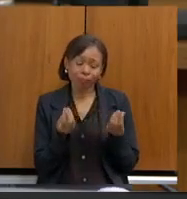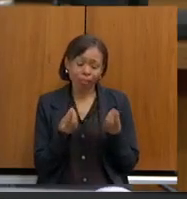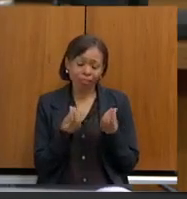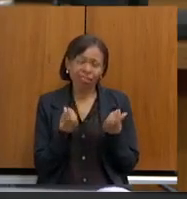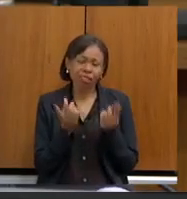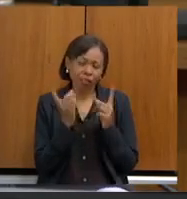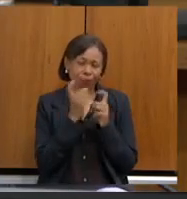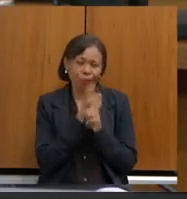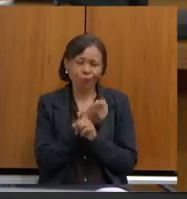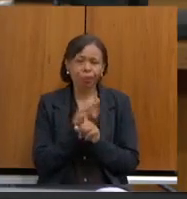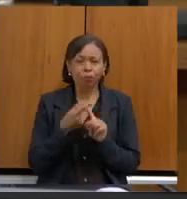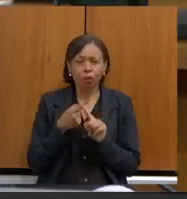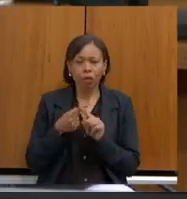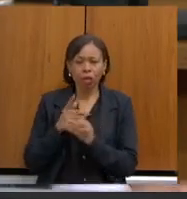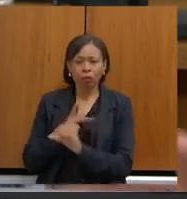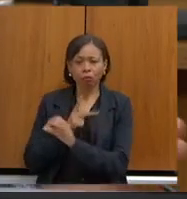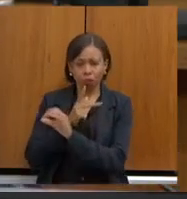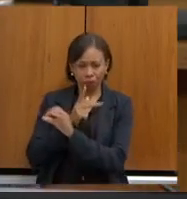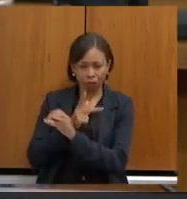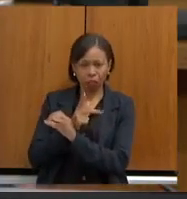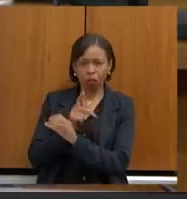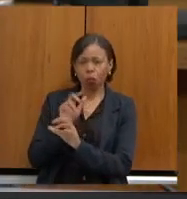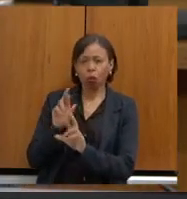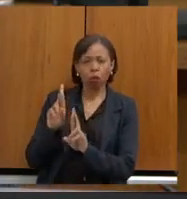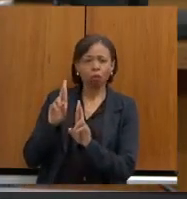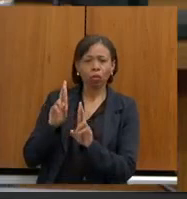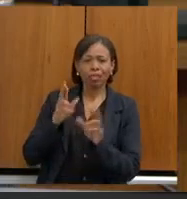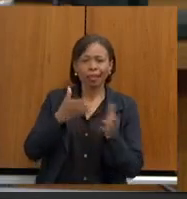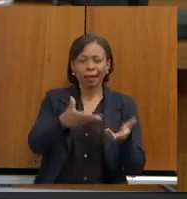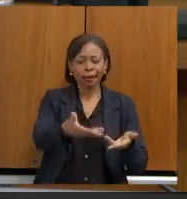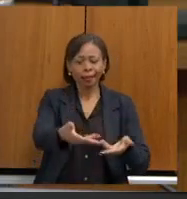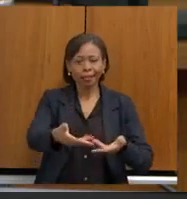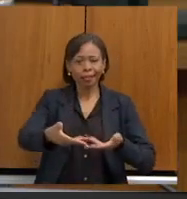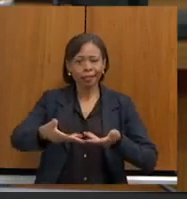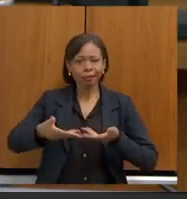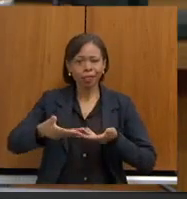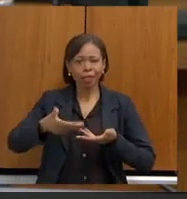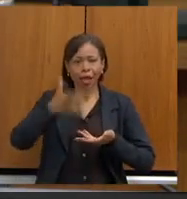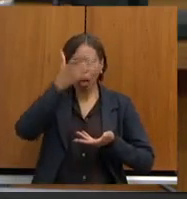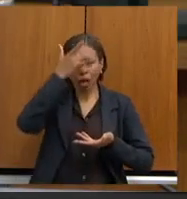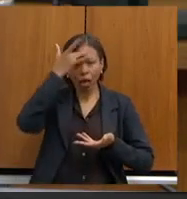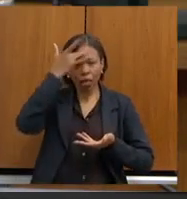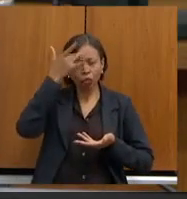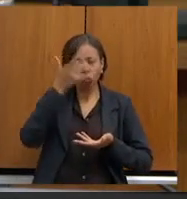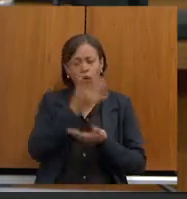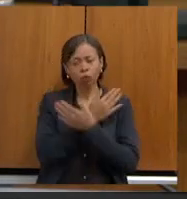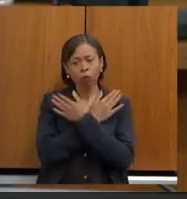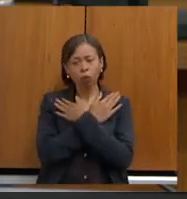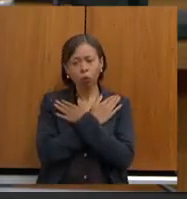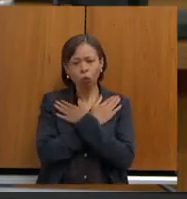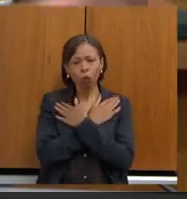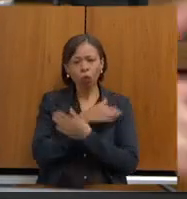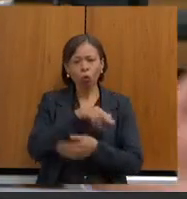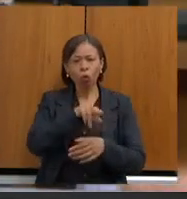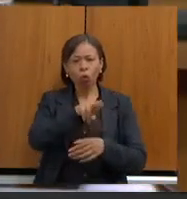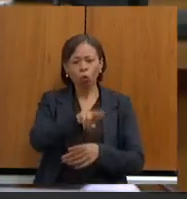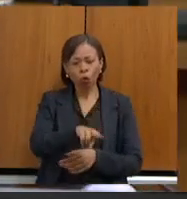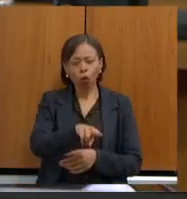momento de receber o corpo e com ausência de auxiliar de necropsia é